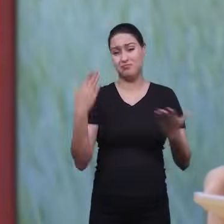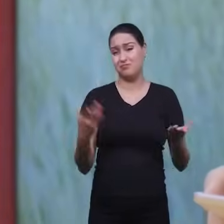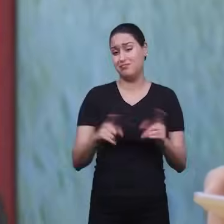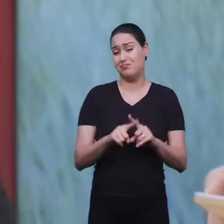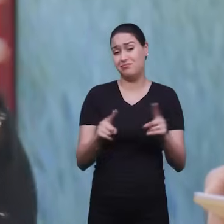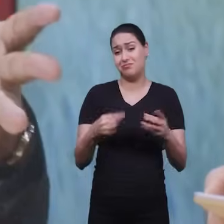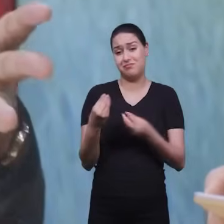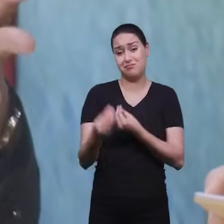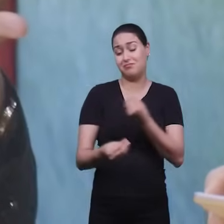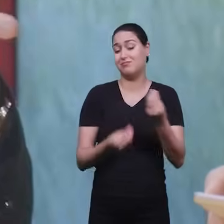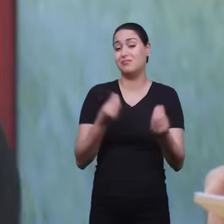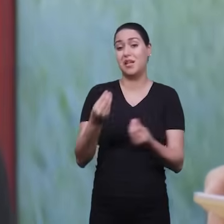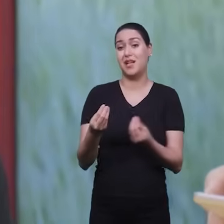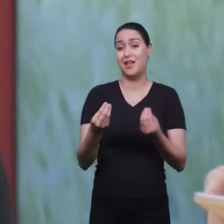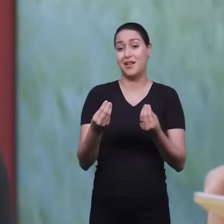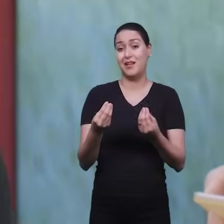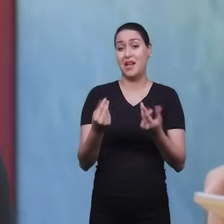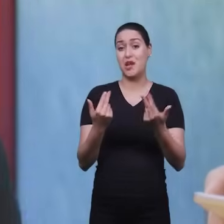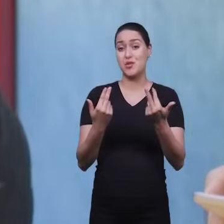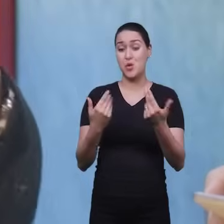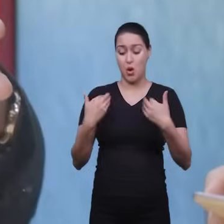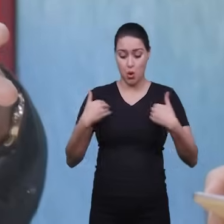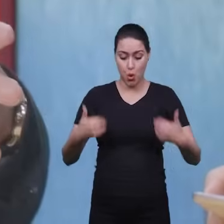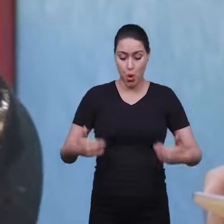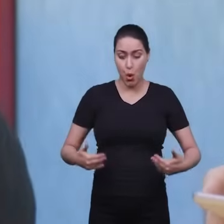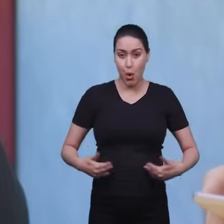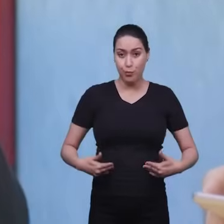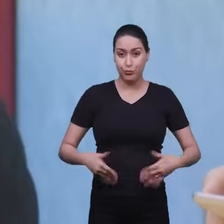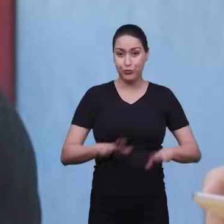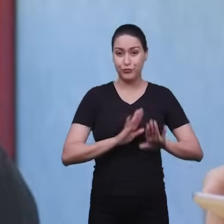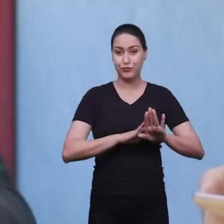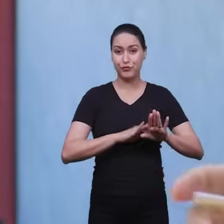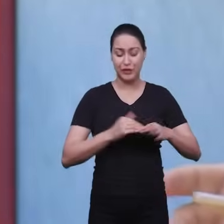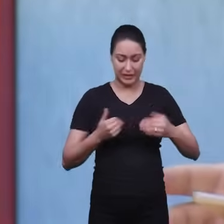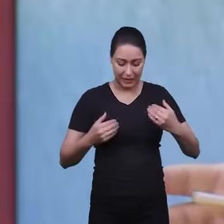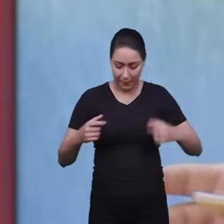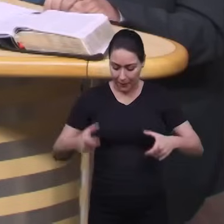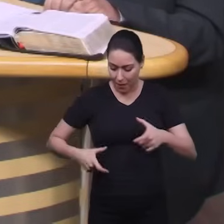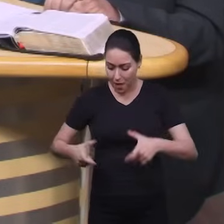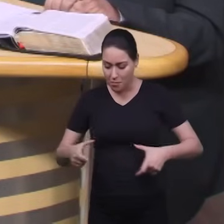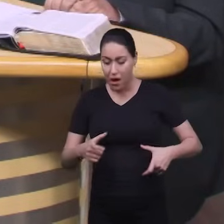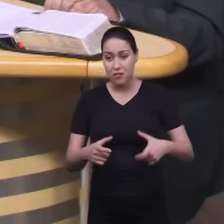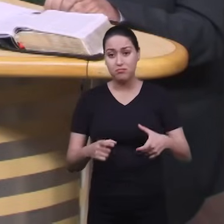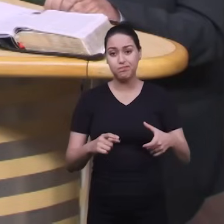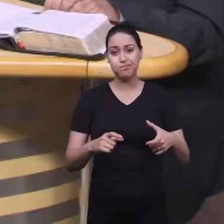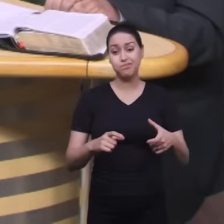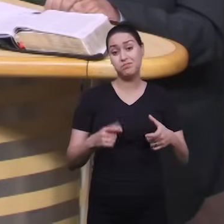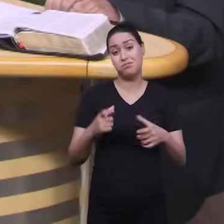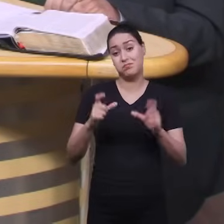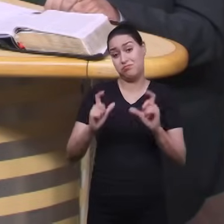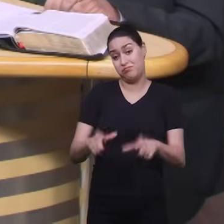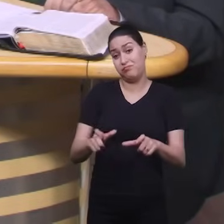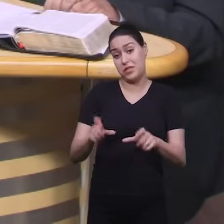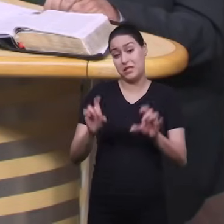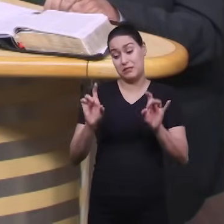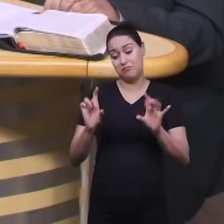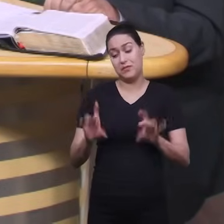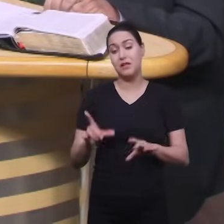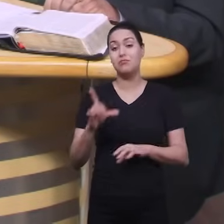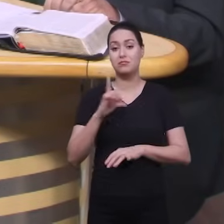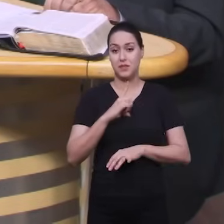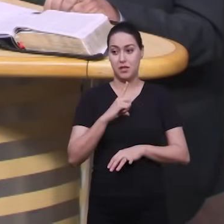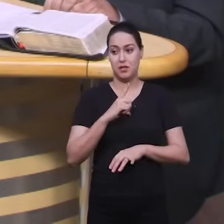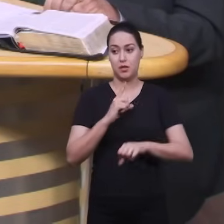diabetes é corpo é esse corpo cada uma pessoa Cada Um Na Sua vocação isso é importante